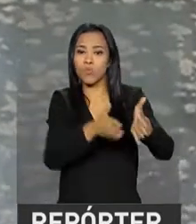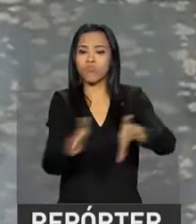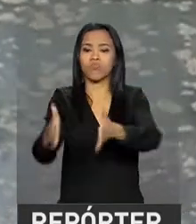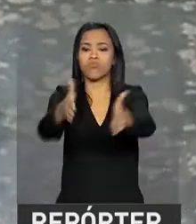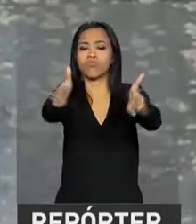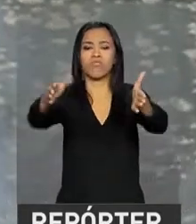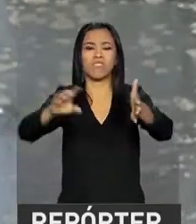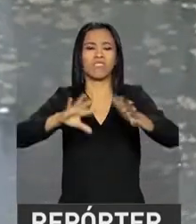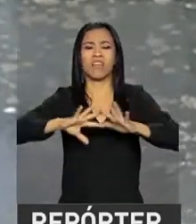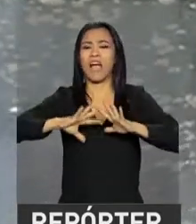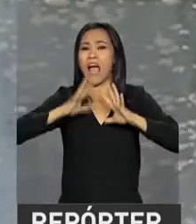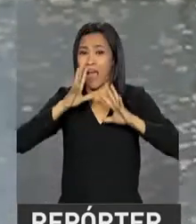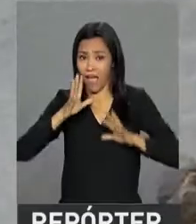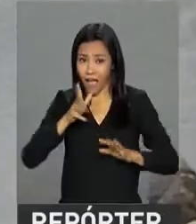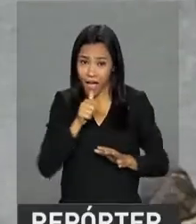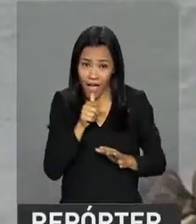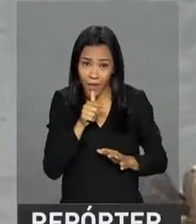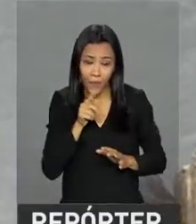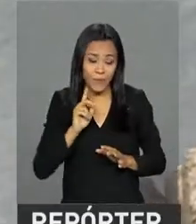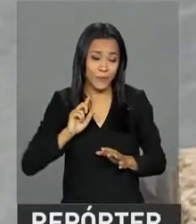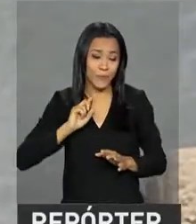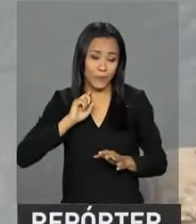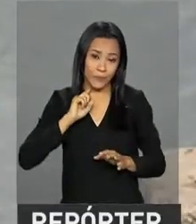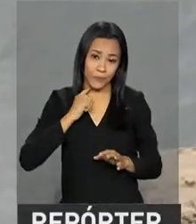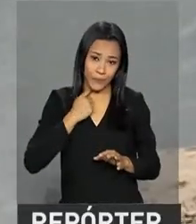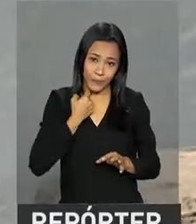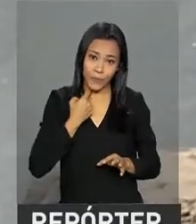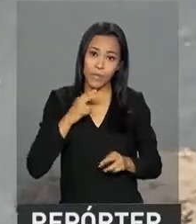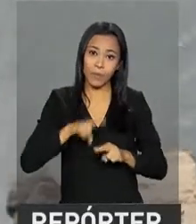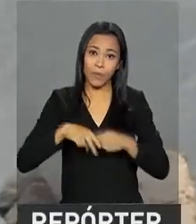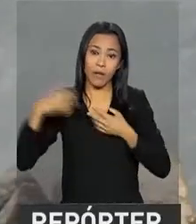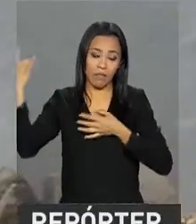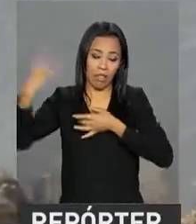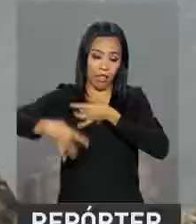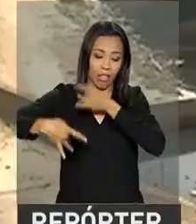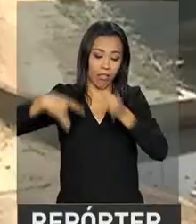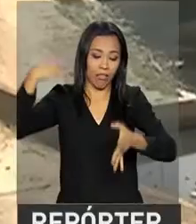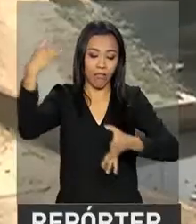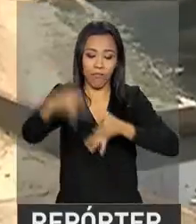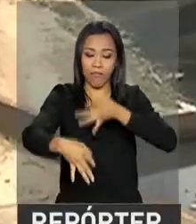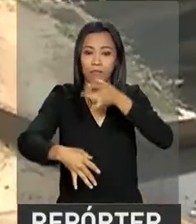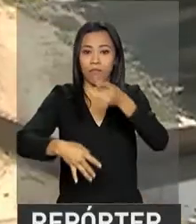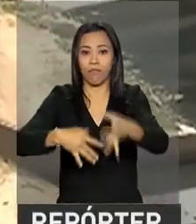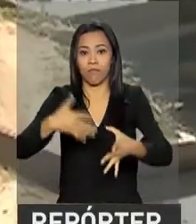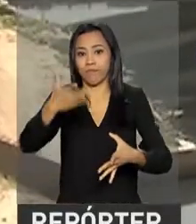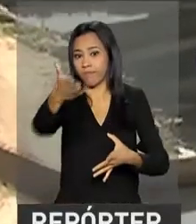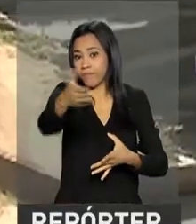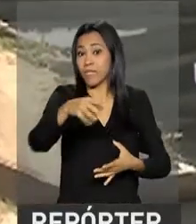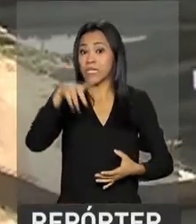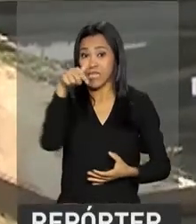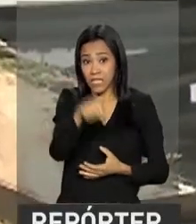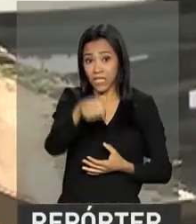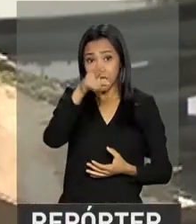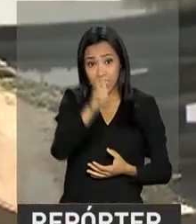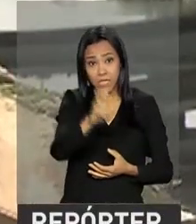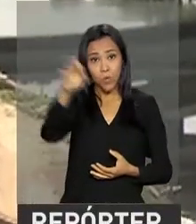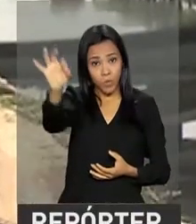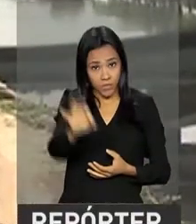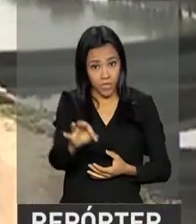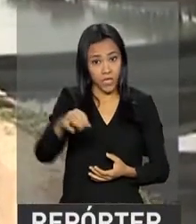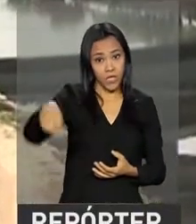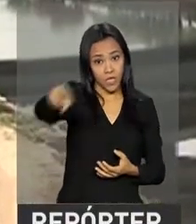água comprometida por conta do excesso de carga orgânica, sendo que em 75%